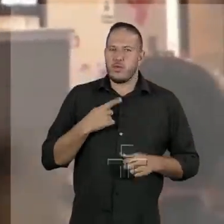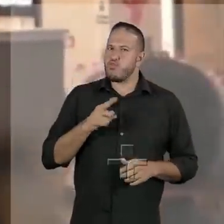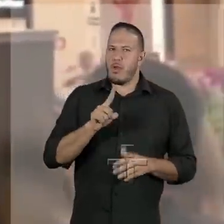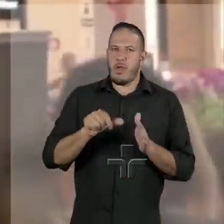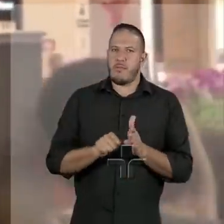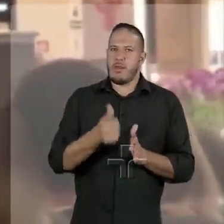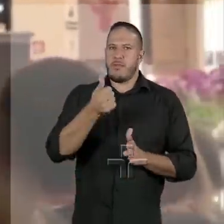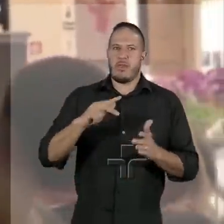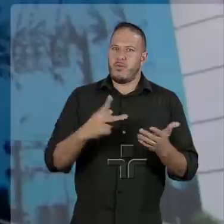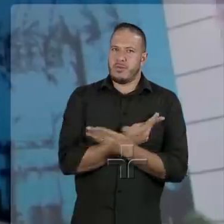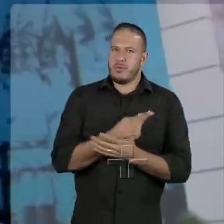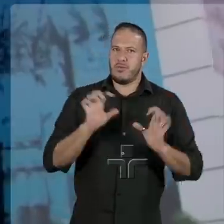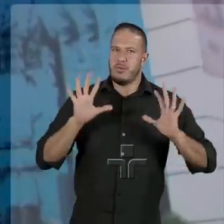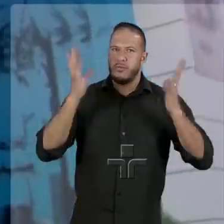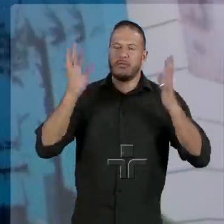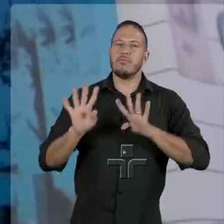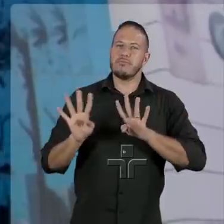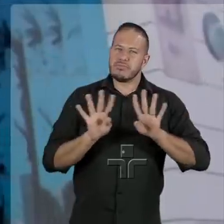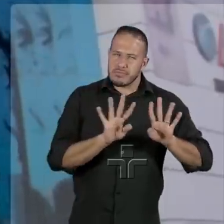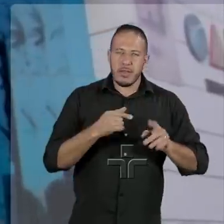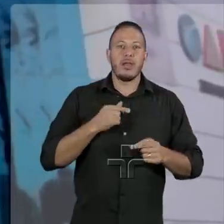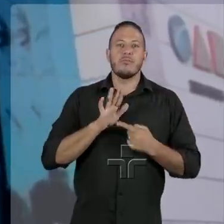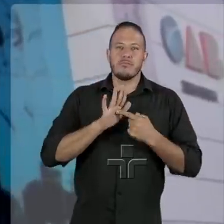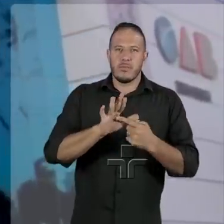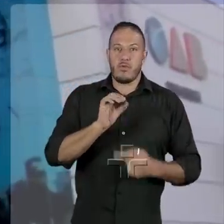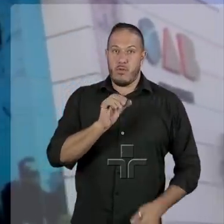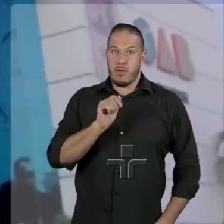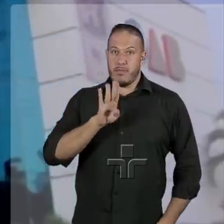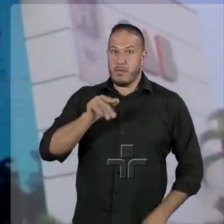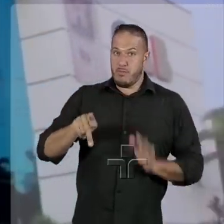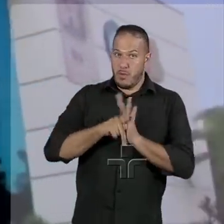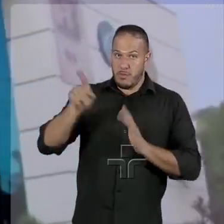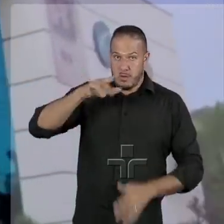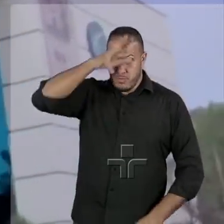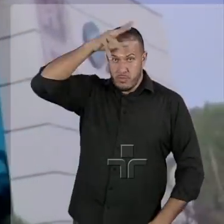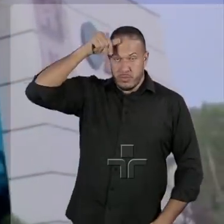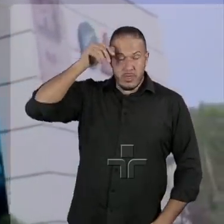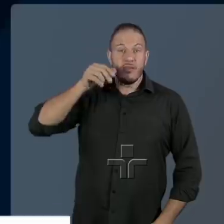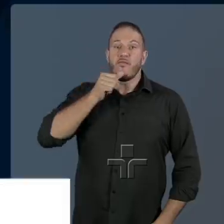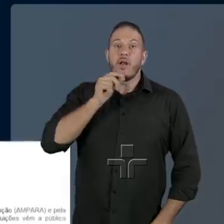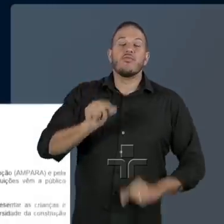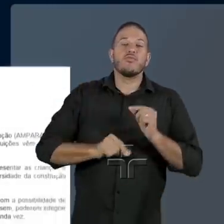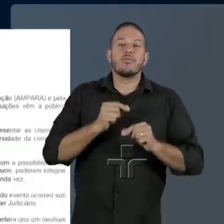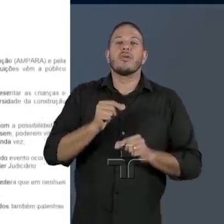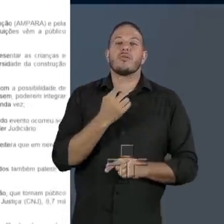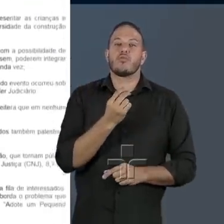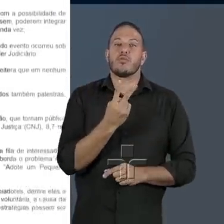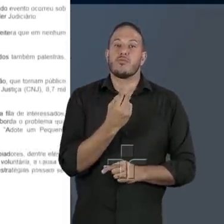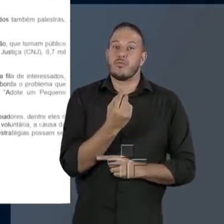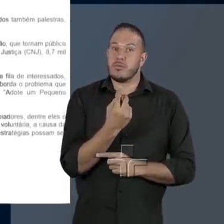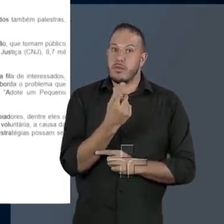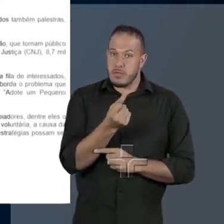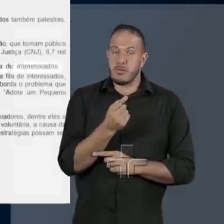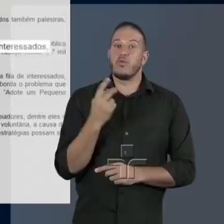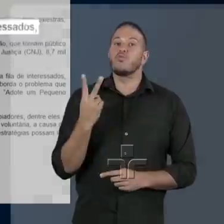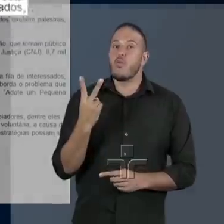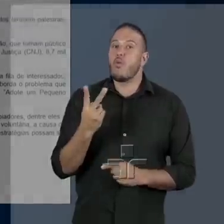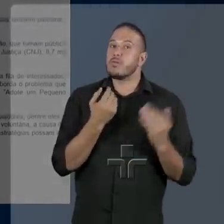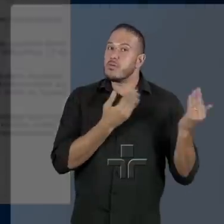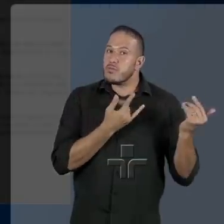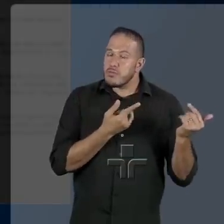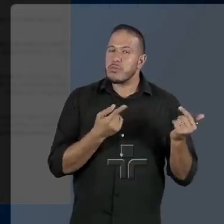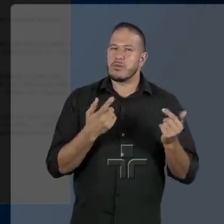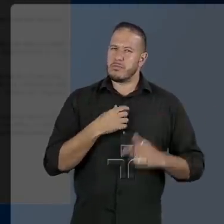primeira edição do desfile. Em nota, a OAB de Mato Grosso disse que, em 2016, 2 adolescentes fora